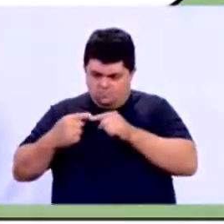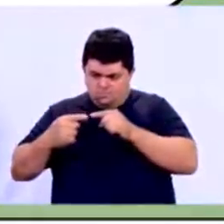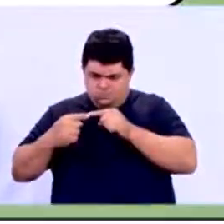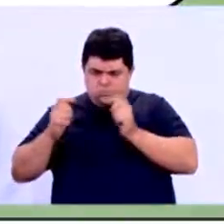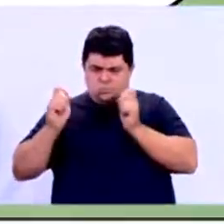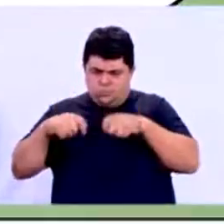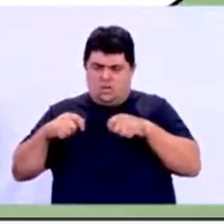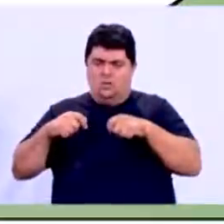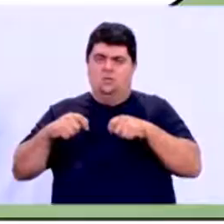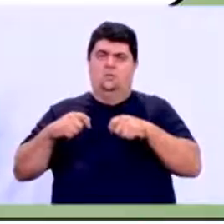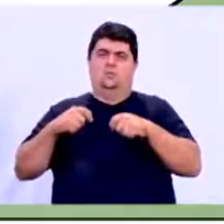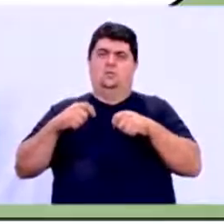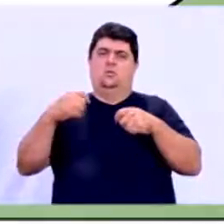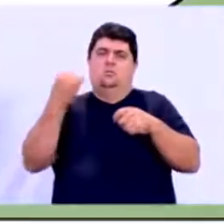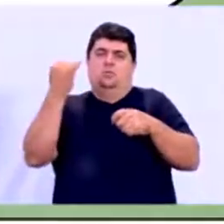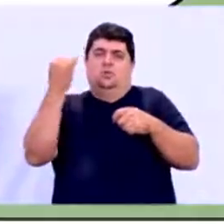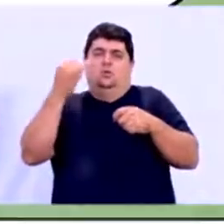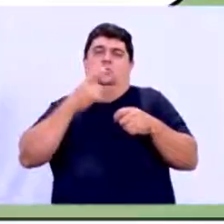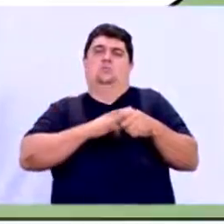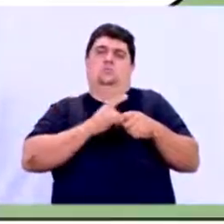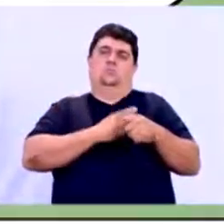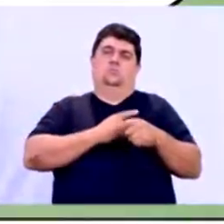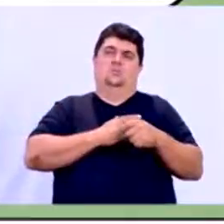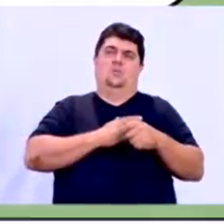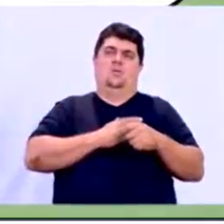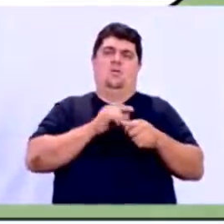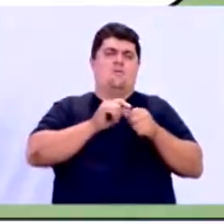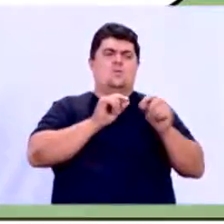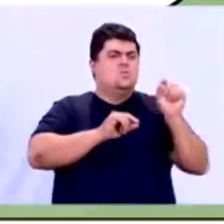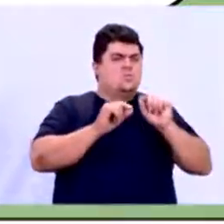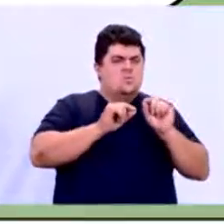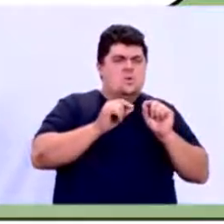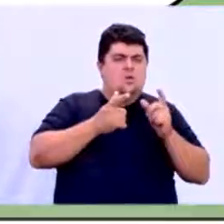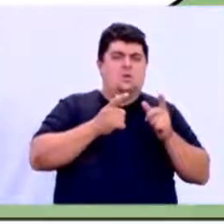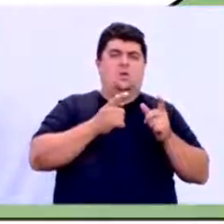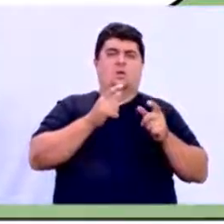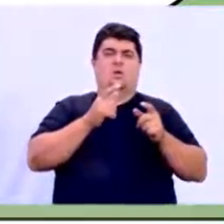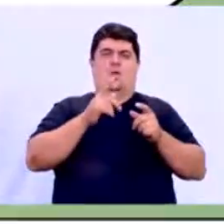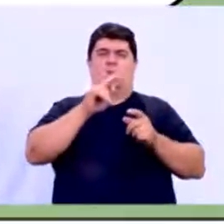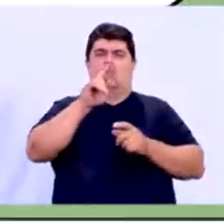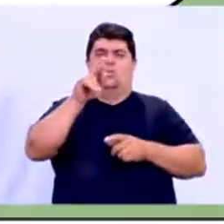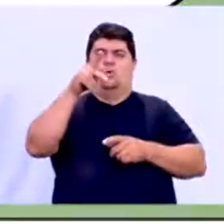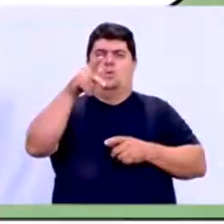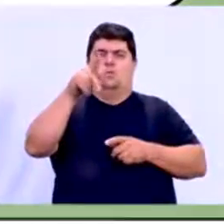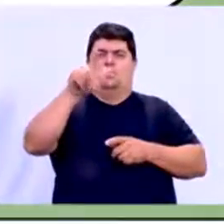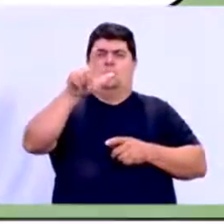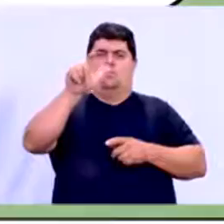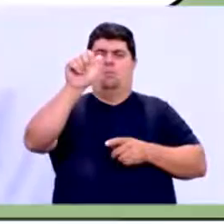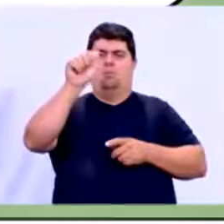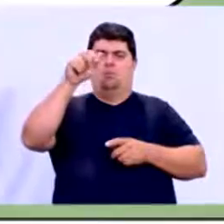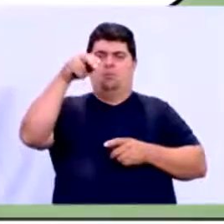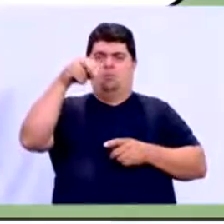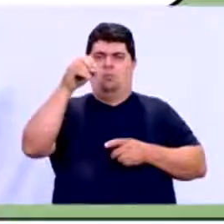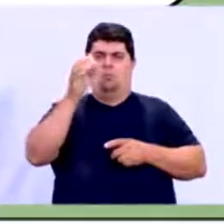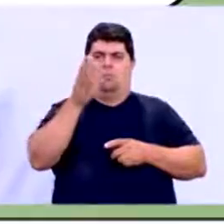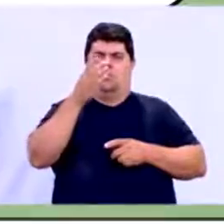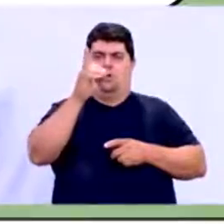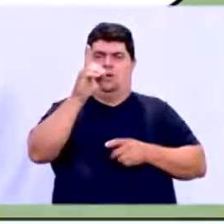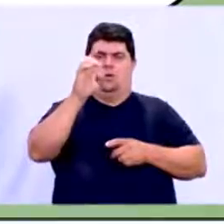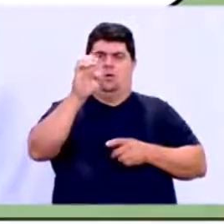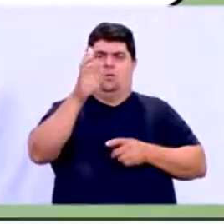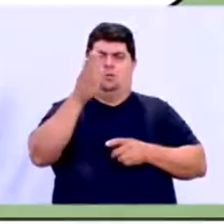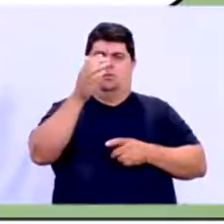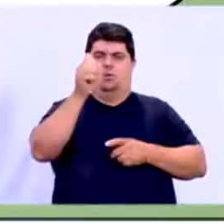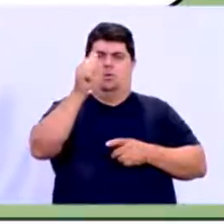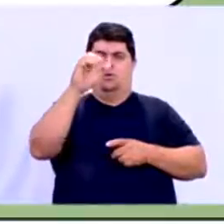ações que eu preciso? Aqui, muitas vezes, vocês verão como plano de ações, que há também essa